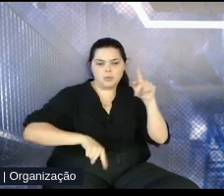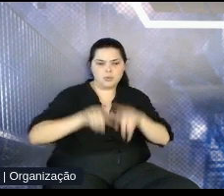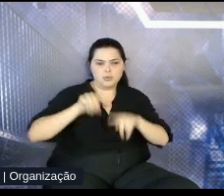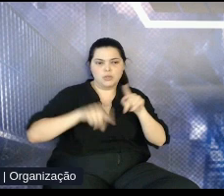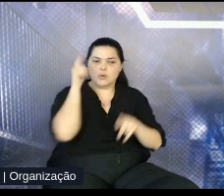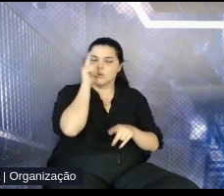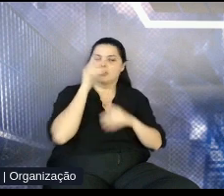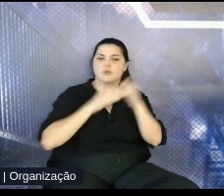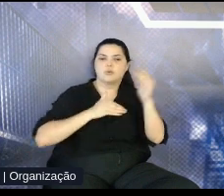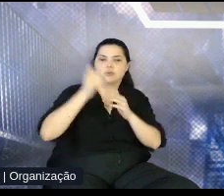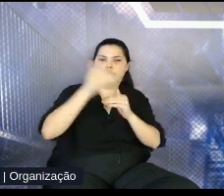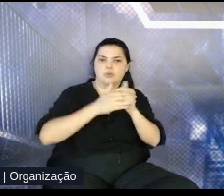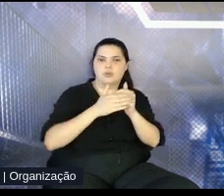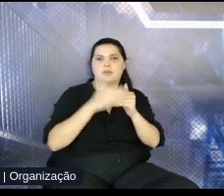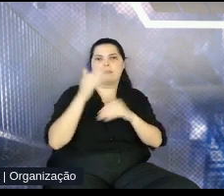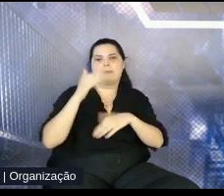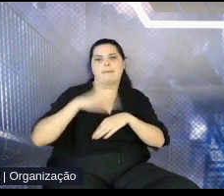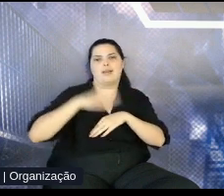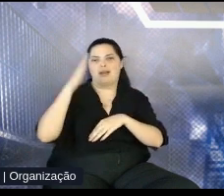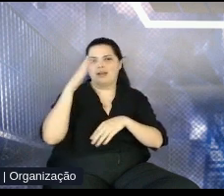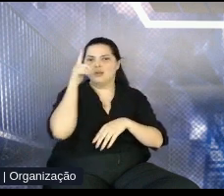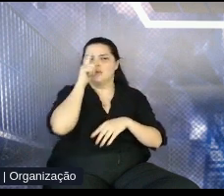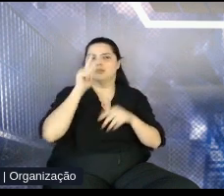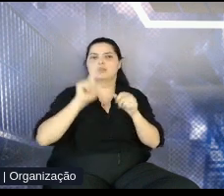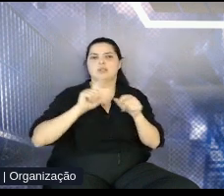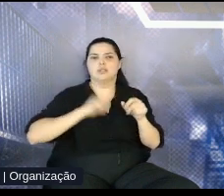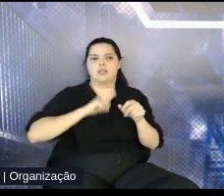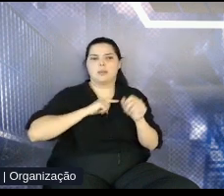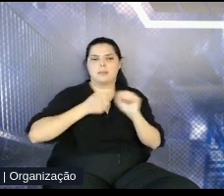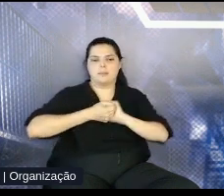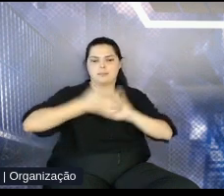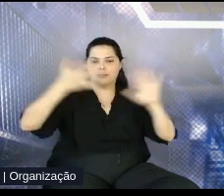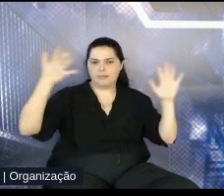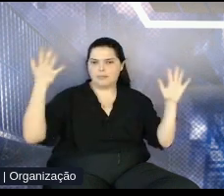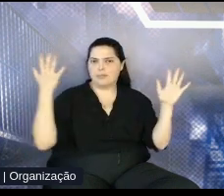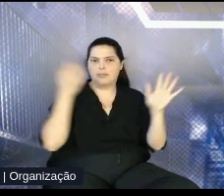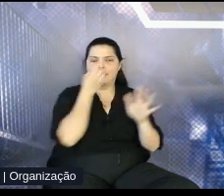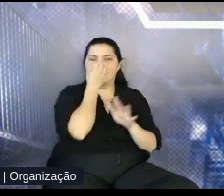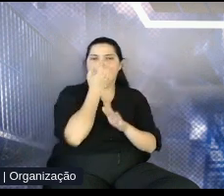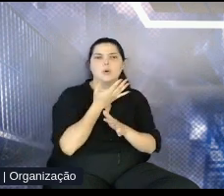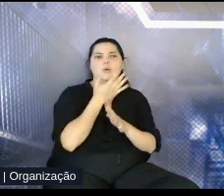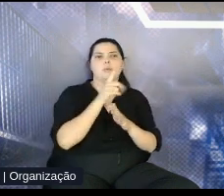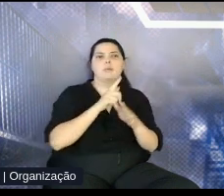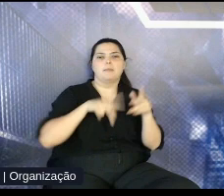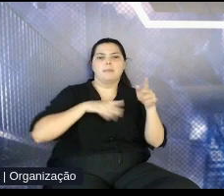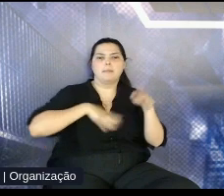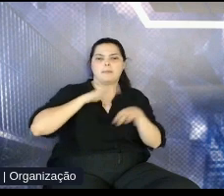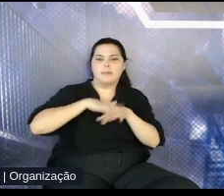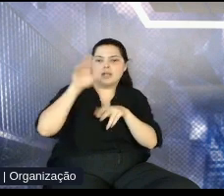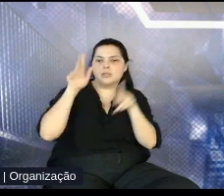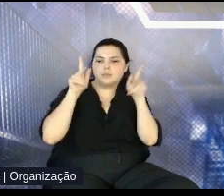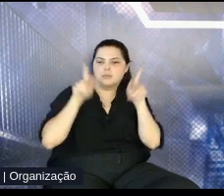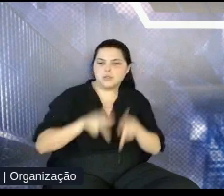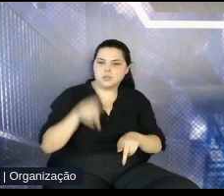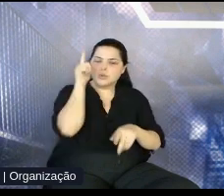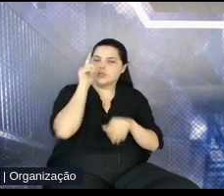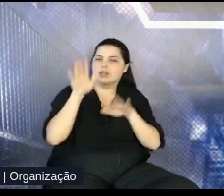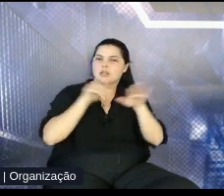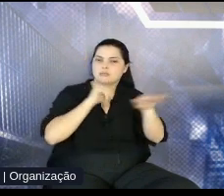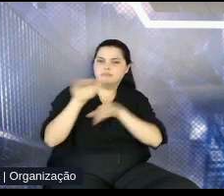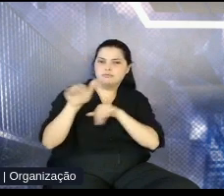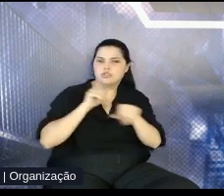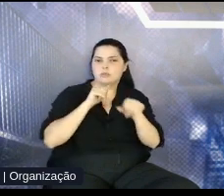mais leads, eu vou conseguir estar construindo mais clientes, eu vou conseguir estar engajando mais pessoas para dentro do meu player, para dentro da aplicação que eu